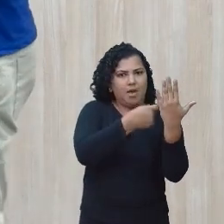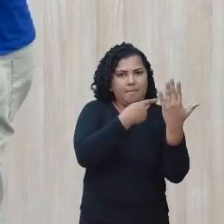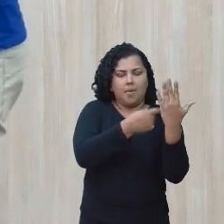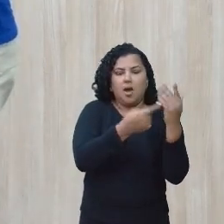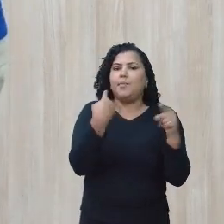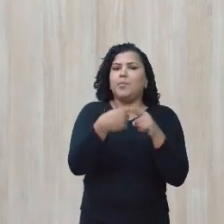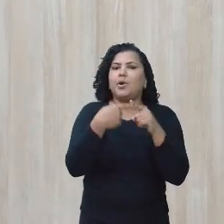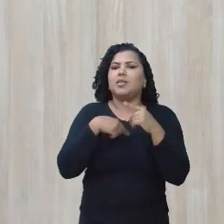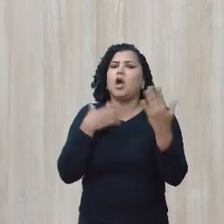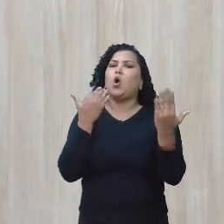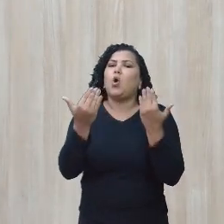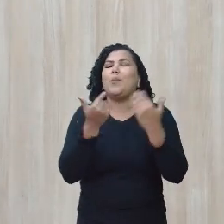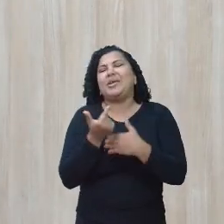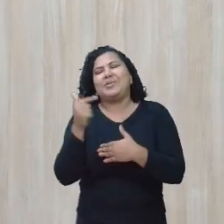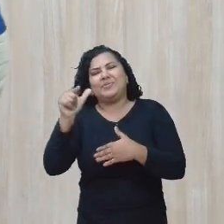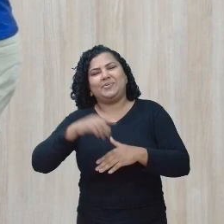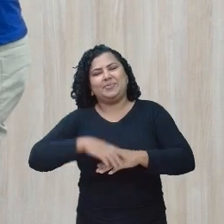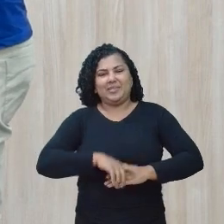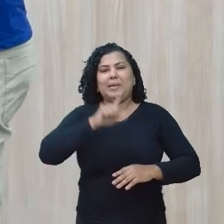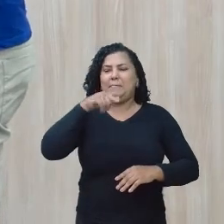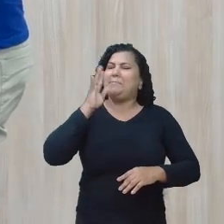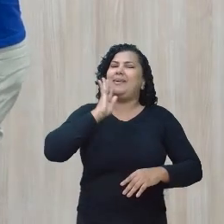bacana. Então,